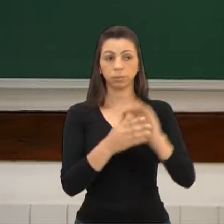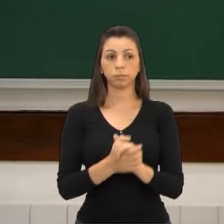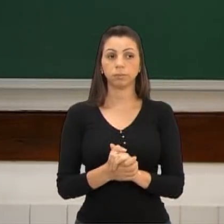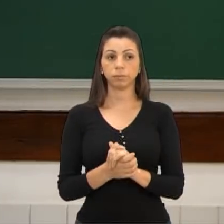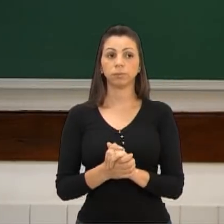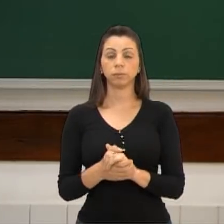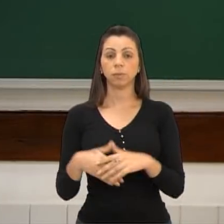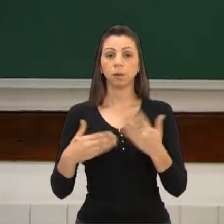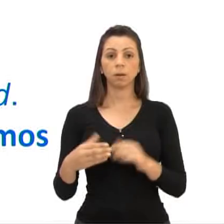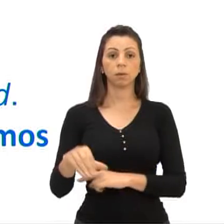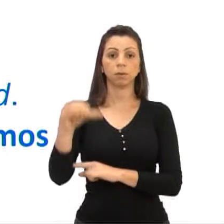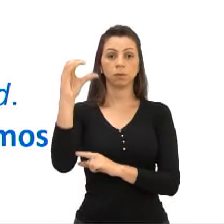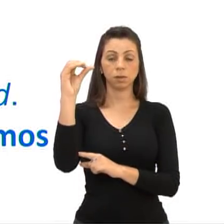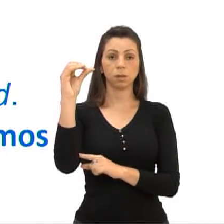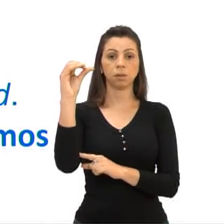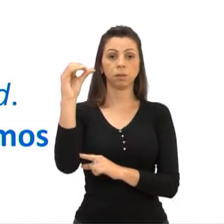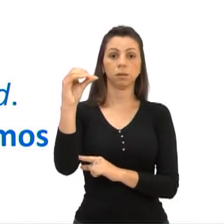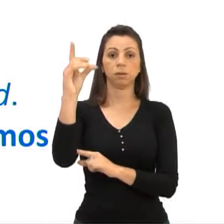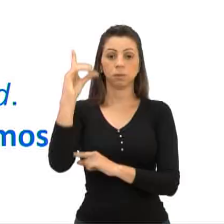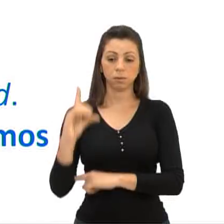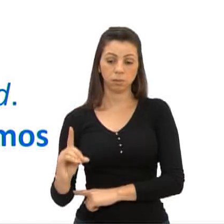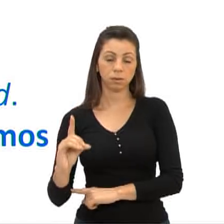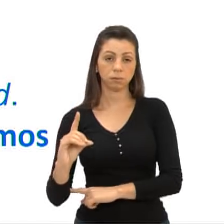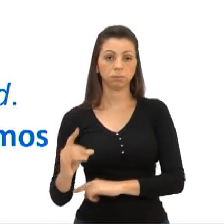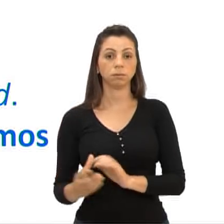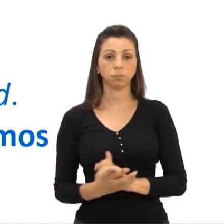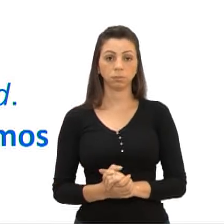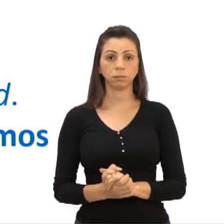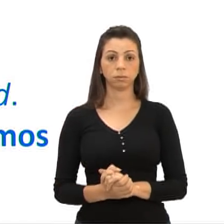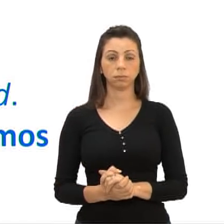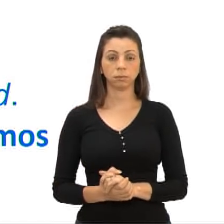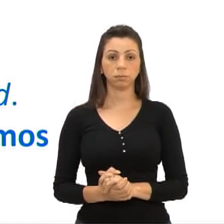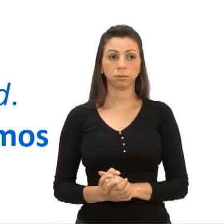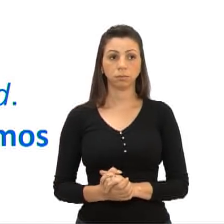C está para D.